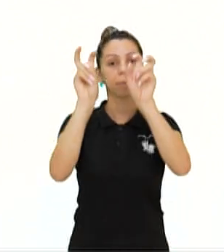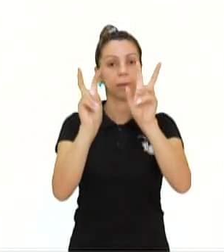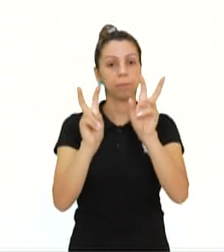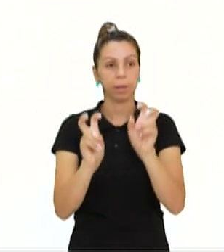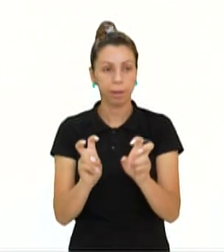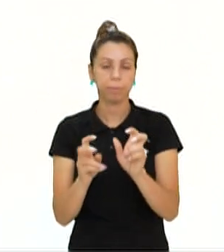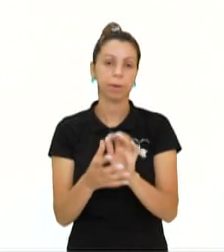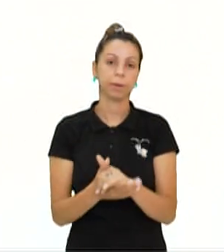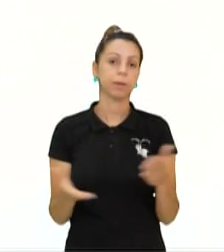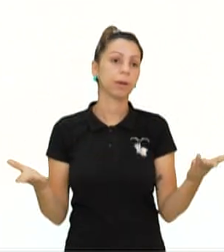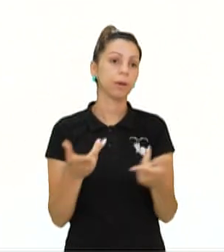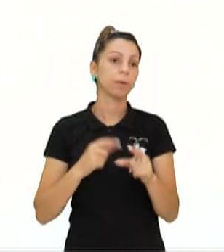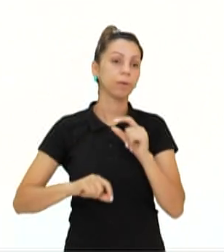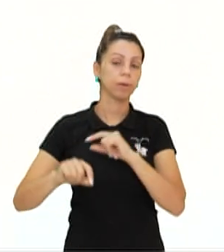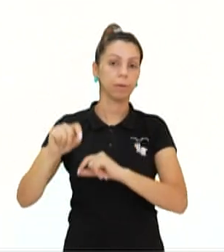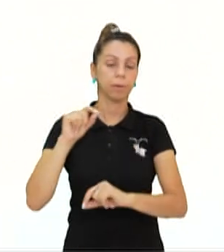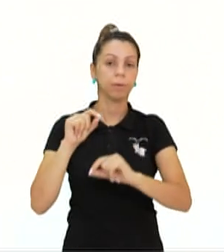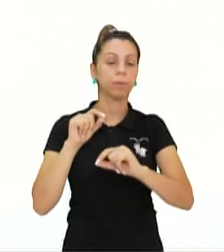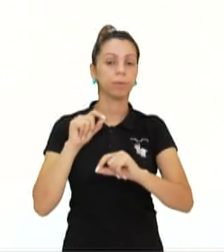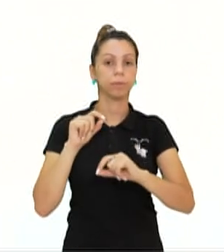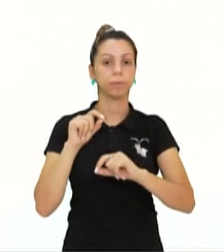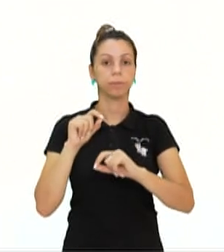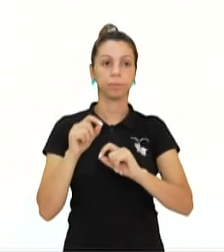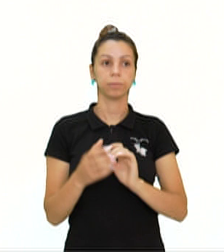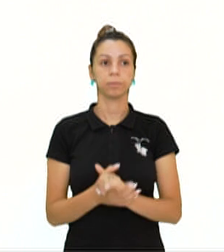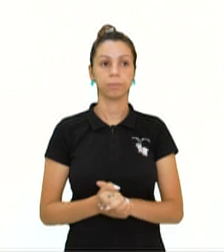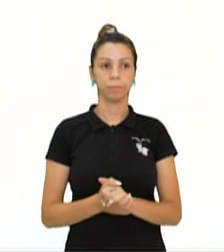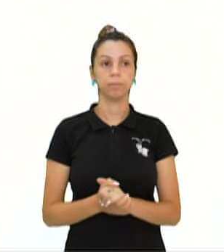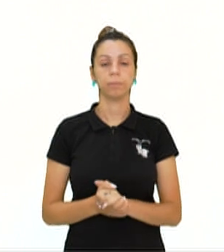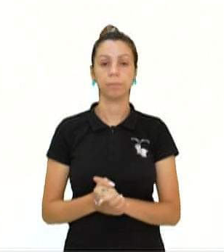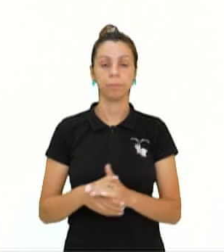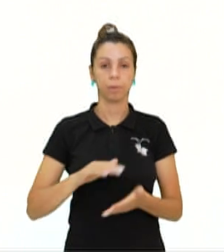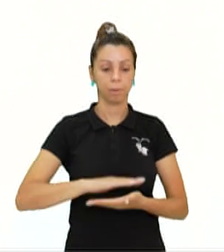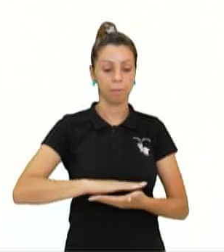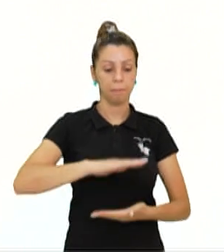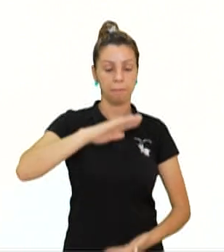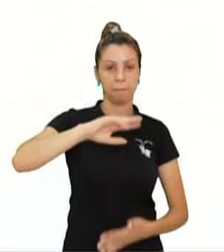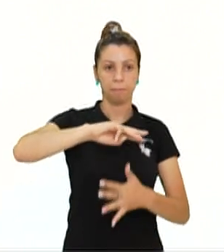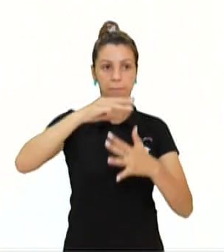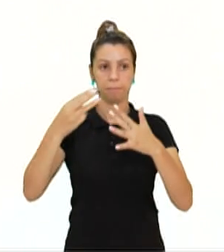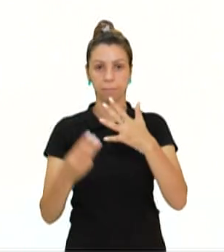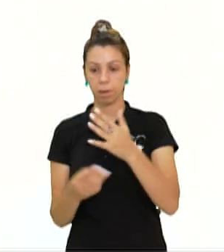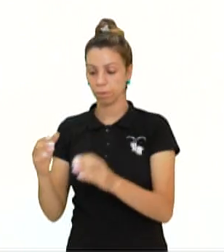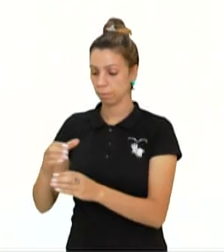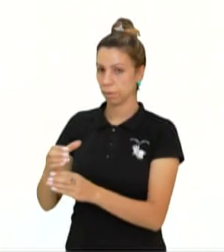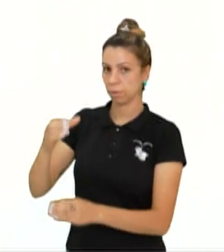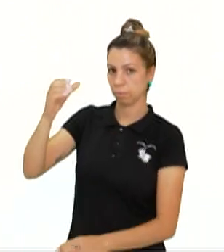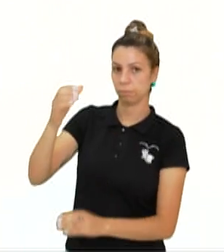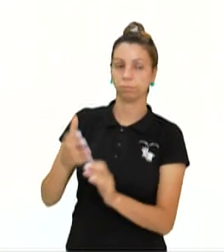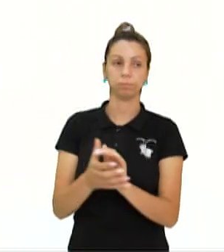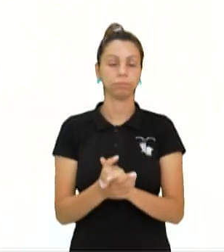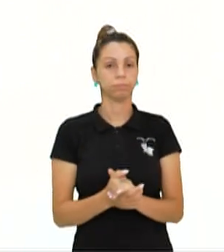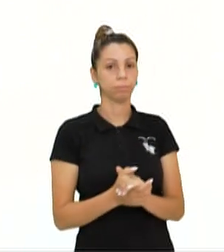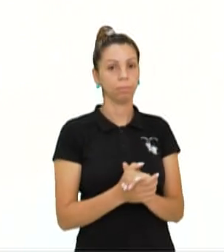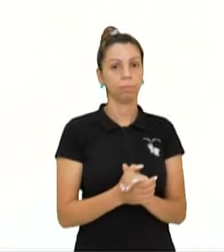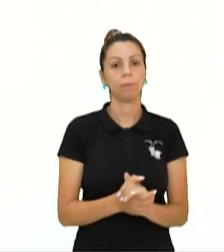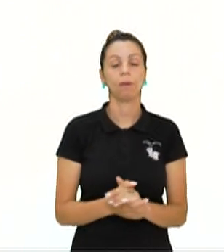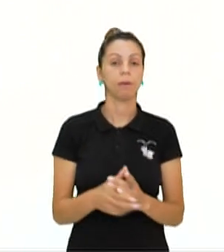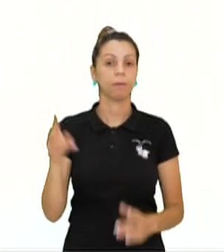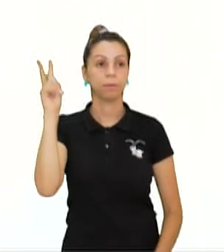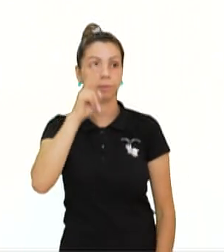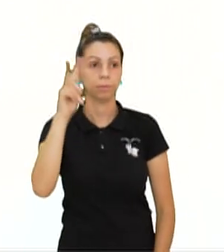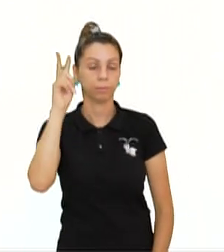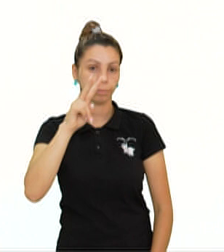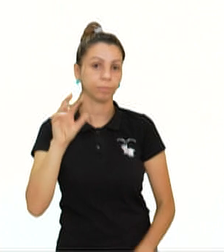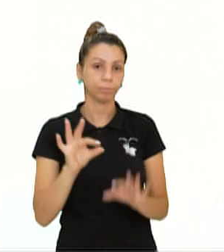capacidade. Para essa aula temos aí volume de prismas e cilindros. Lembrando aqui que o volume